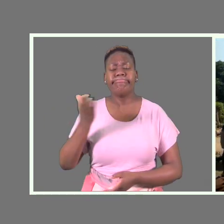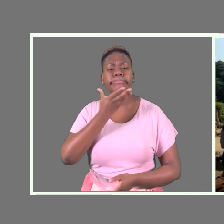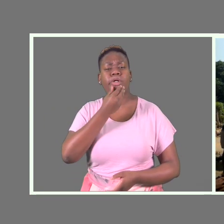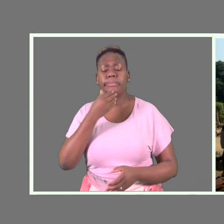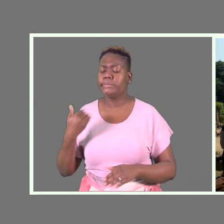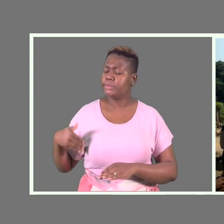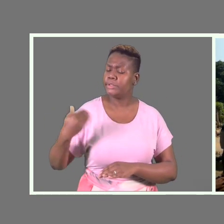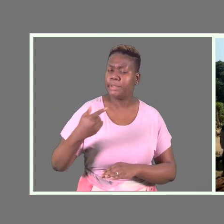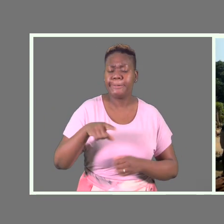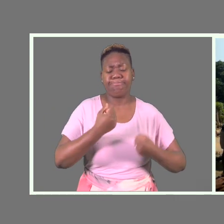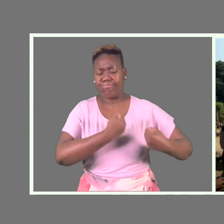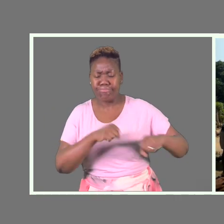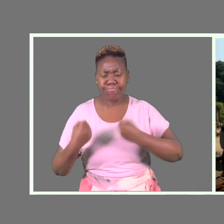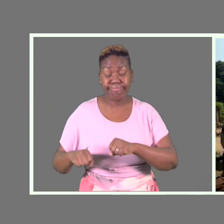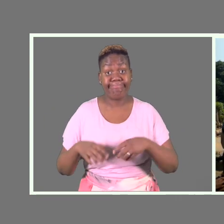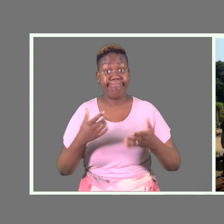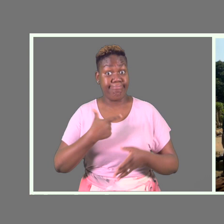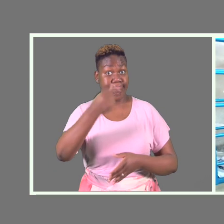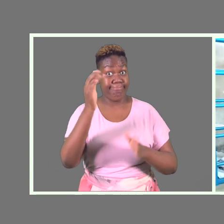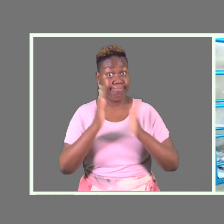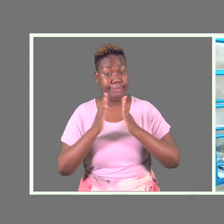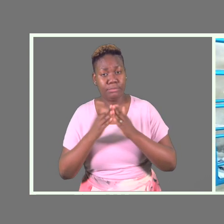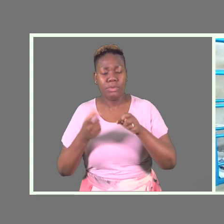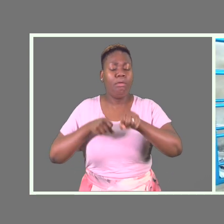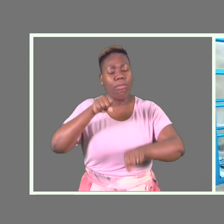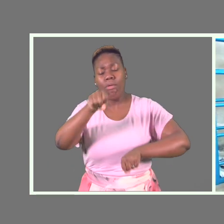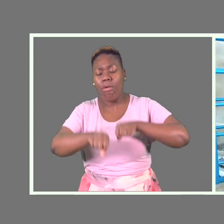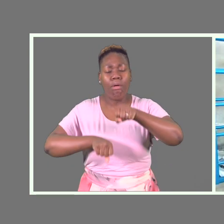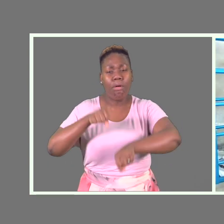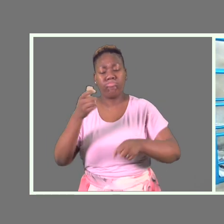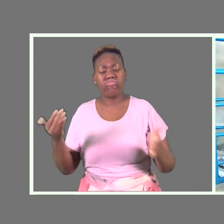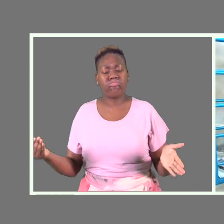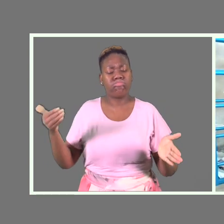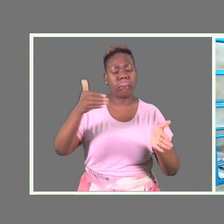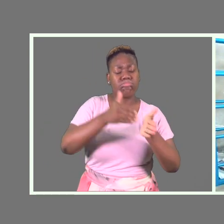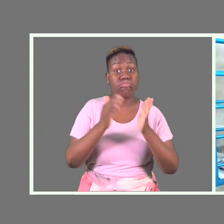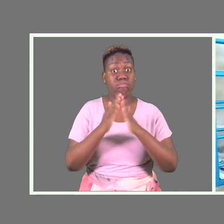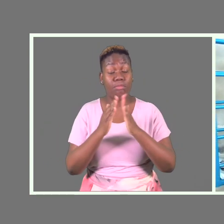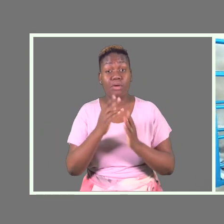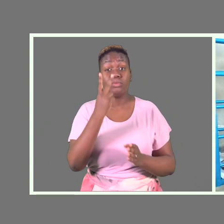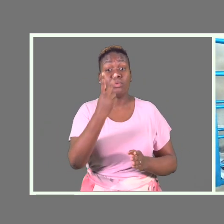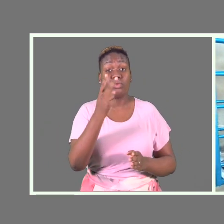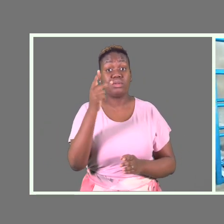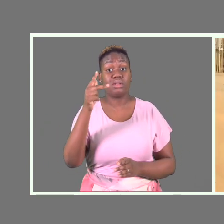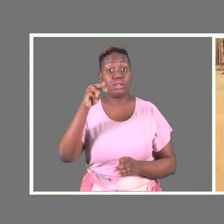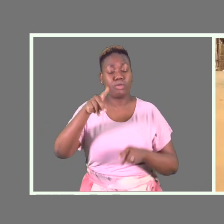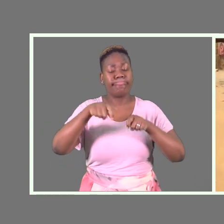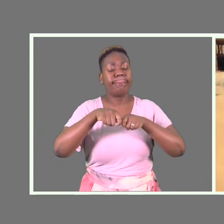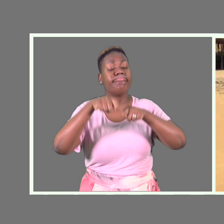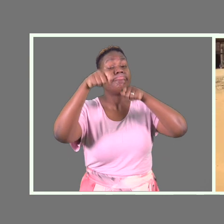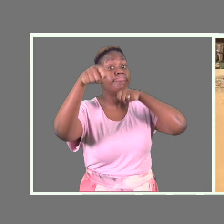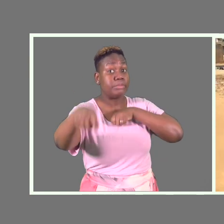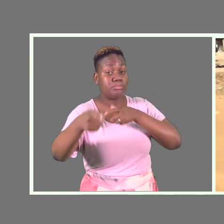Com o apoio de um triciclo, Agel percorre mais de 2 quilômetros da sua casa ao centro da cidade de Nampula.